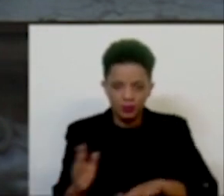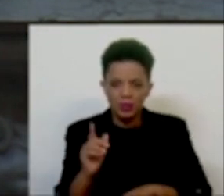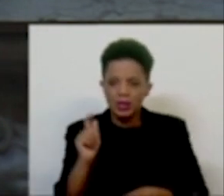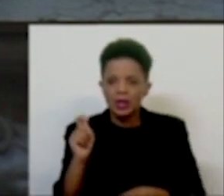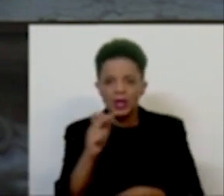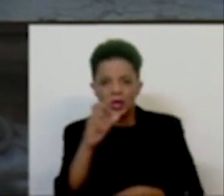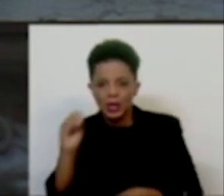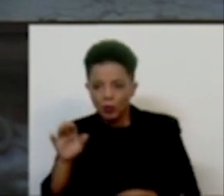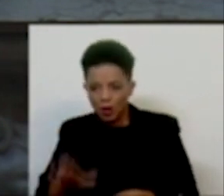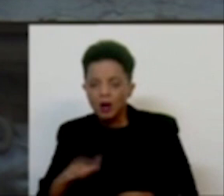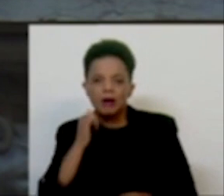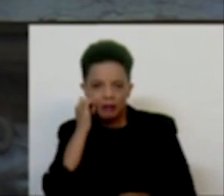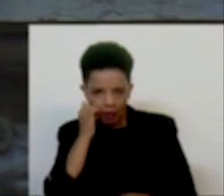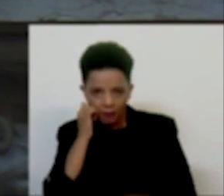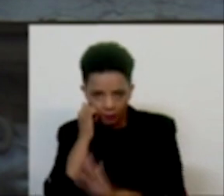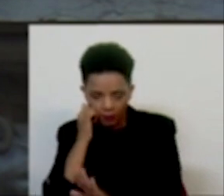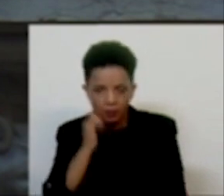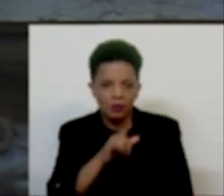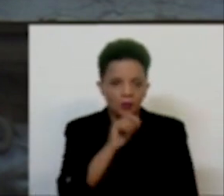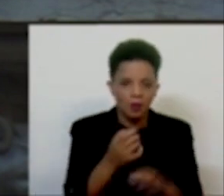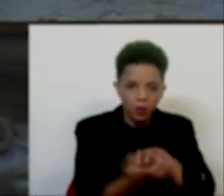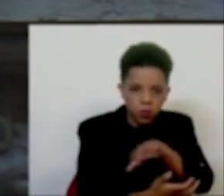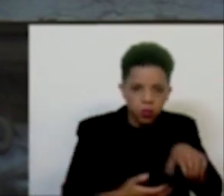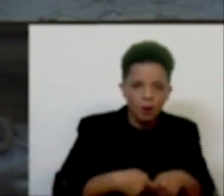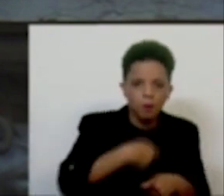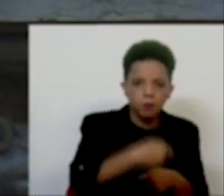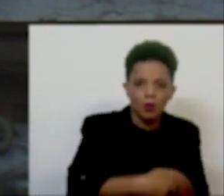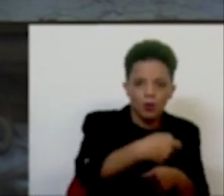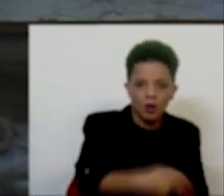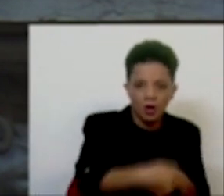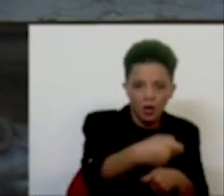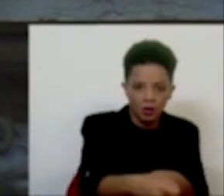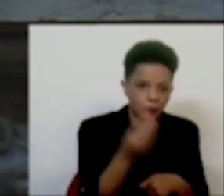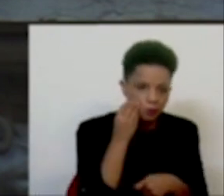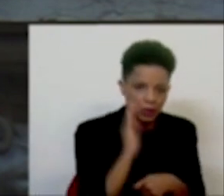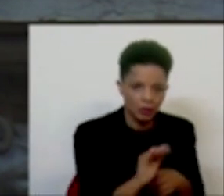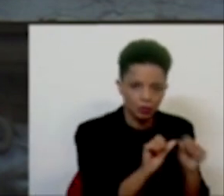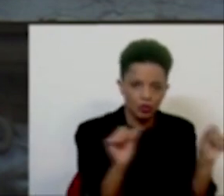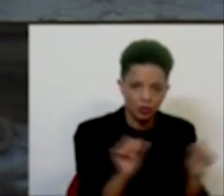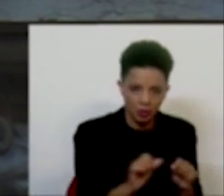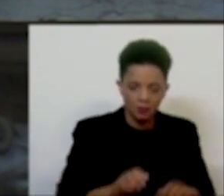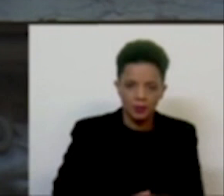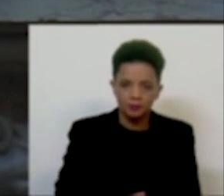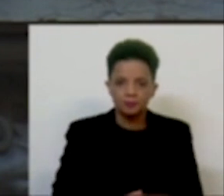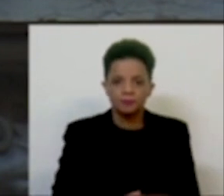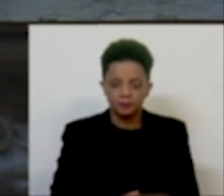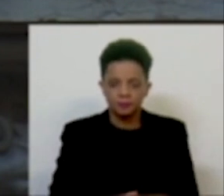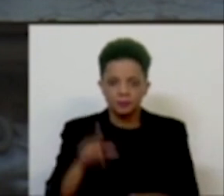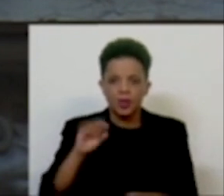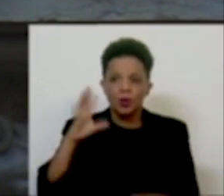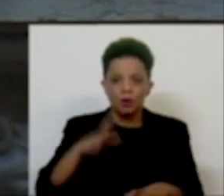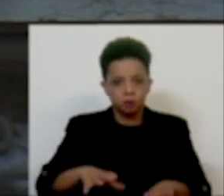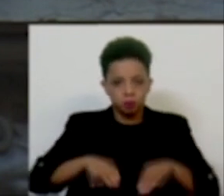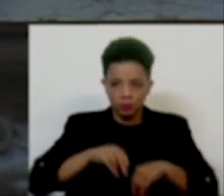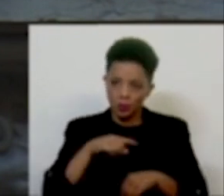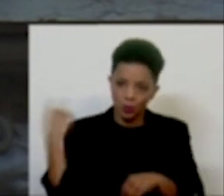localizados, ainda que graves, e crises prolongadas e sistémicas, e no dia em que aceitarmos,